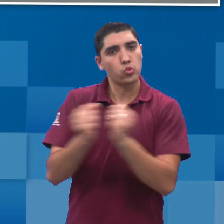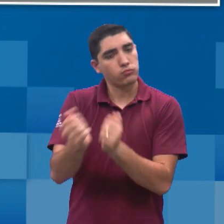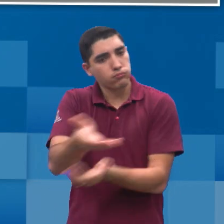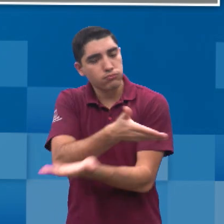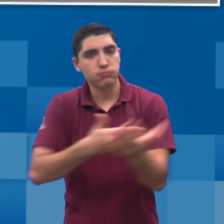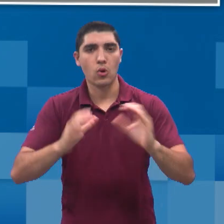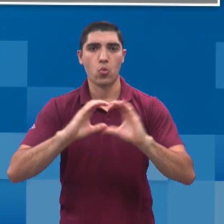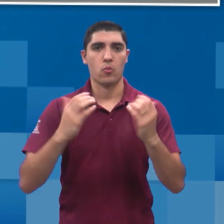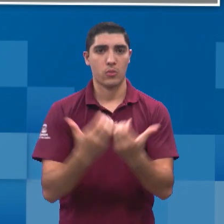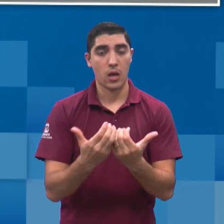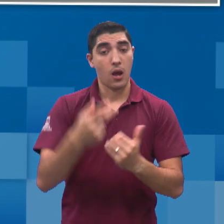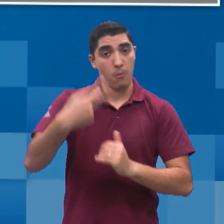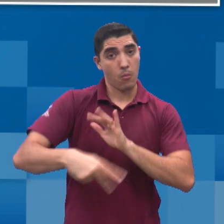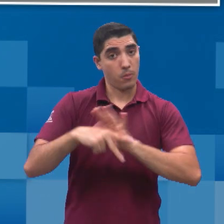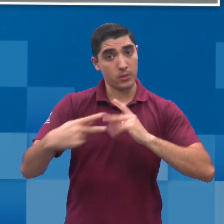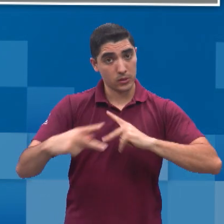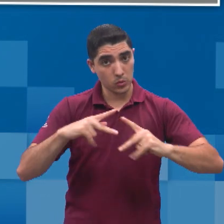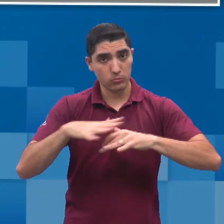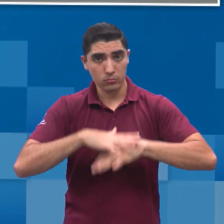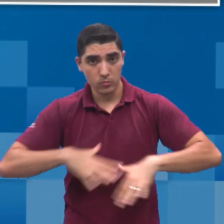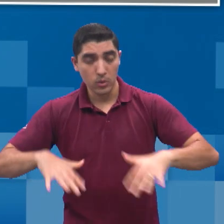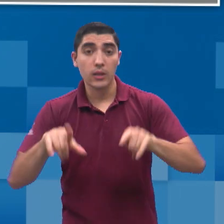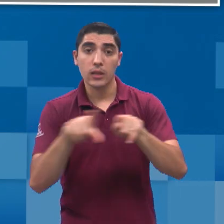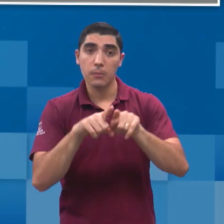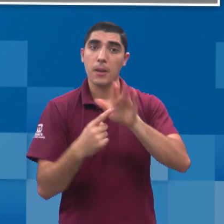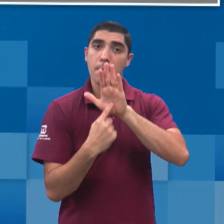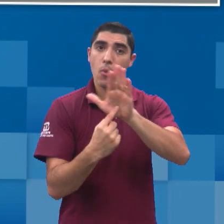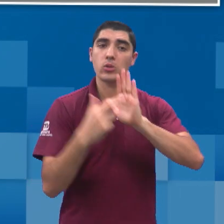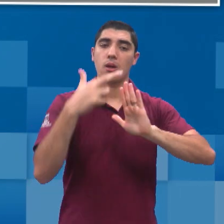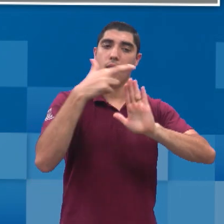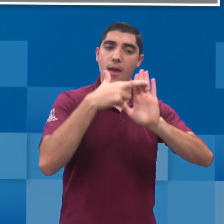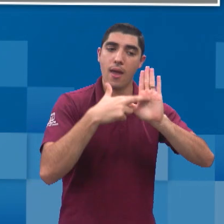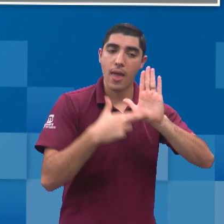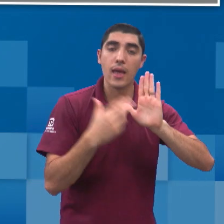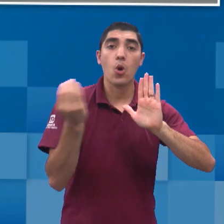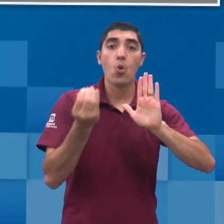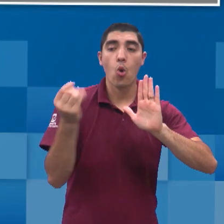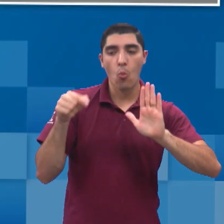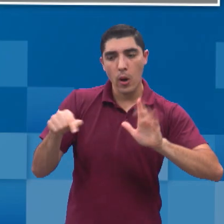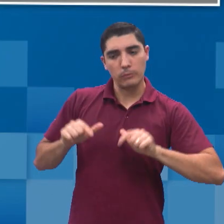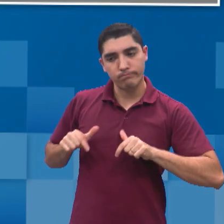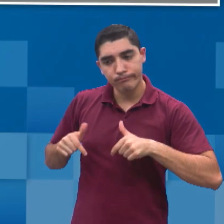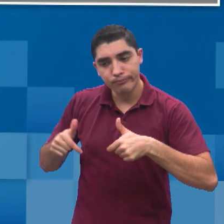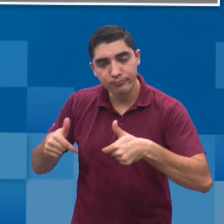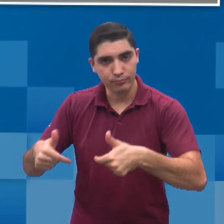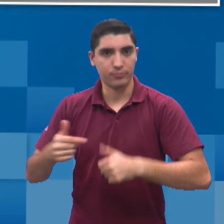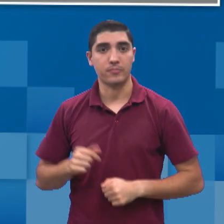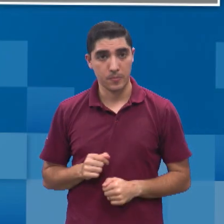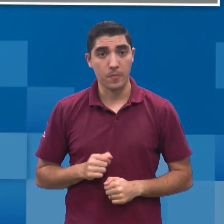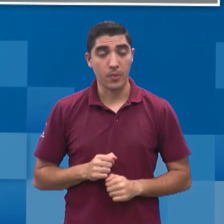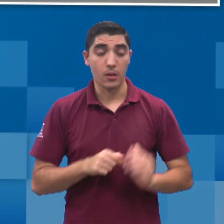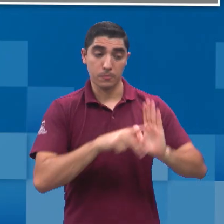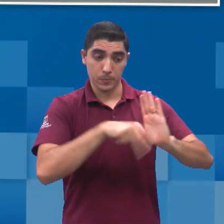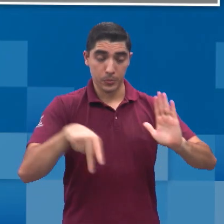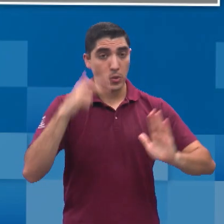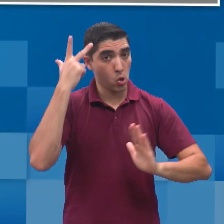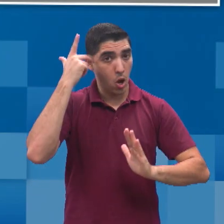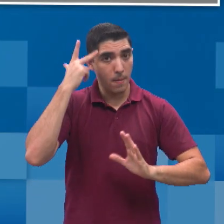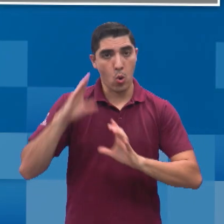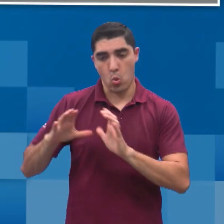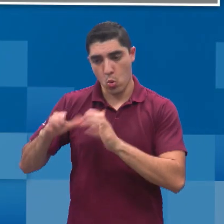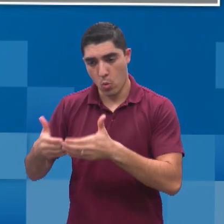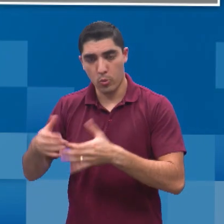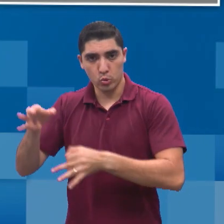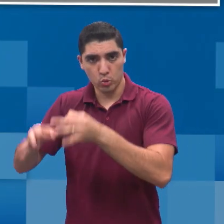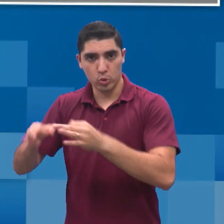município de São José dos Campos e estabelece diretrizes para sua implementação. Rito ordinário,